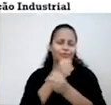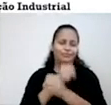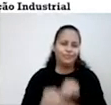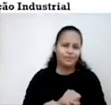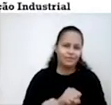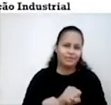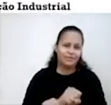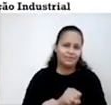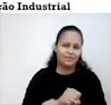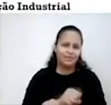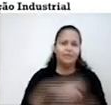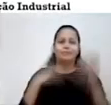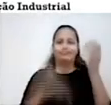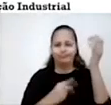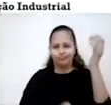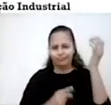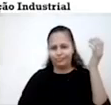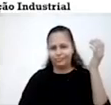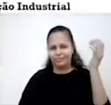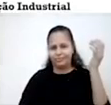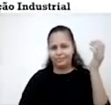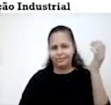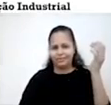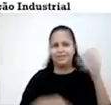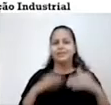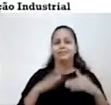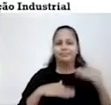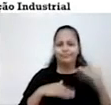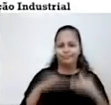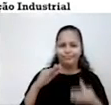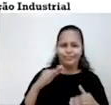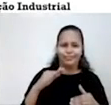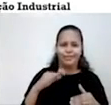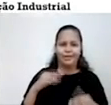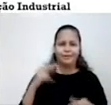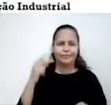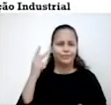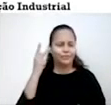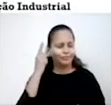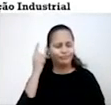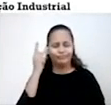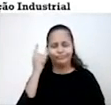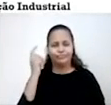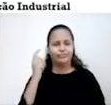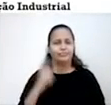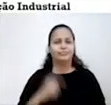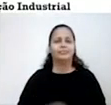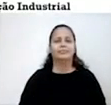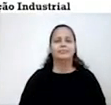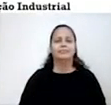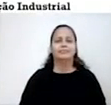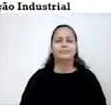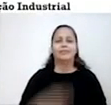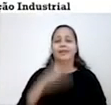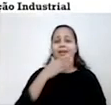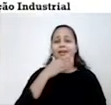Os castigos corporais acabaram se tornando prática comum nesse começo, né, de